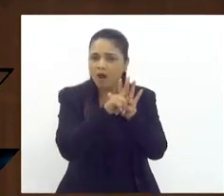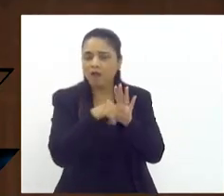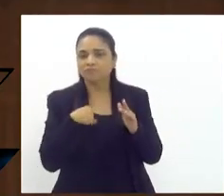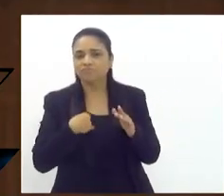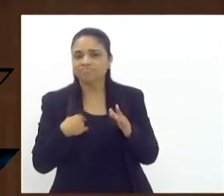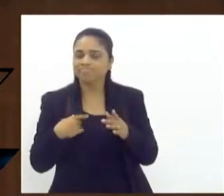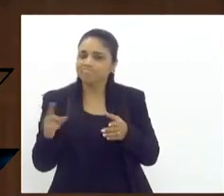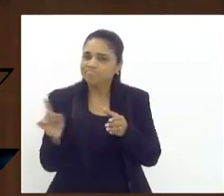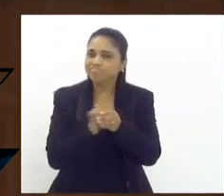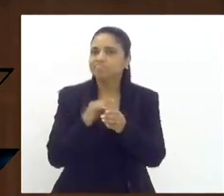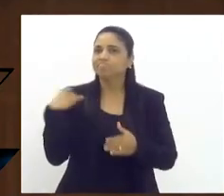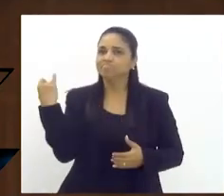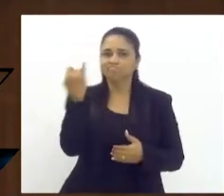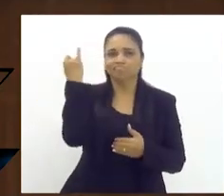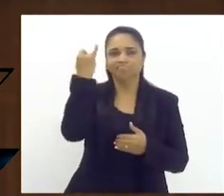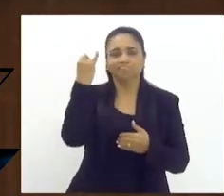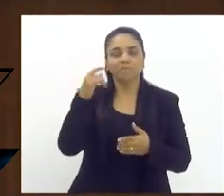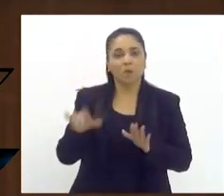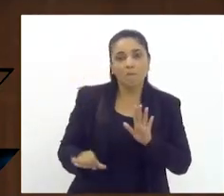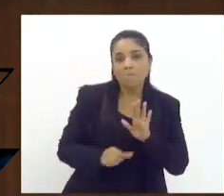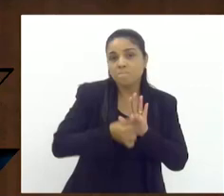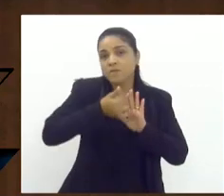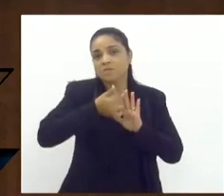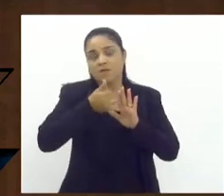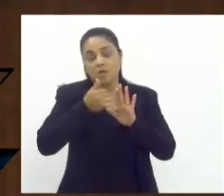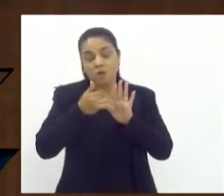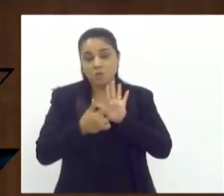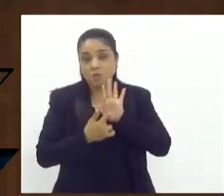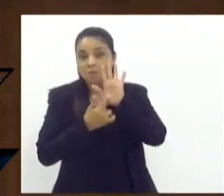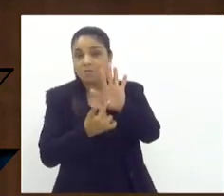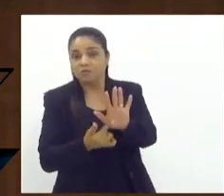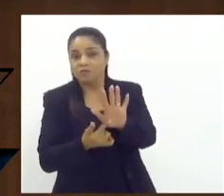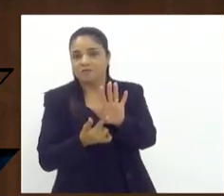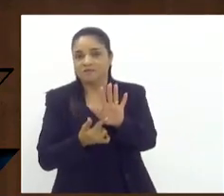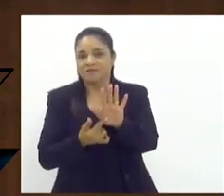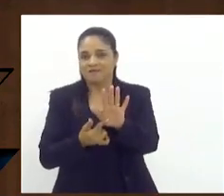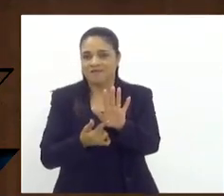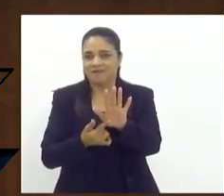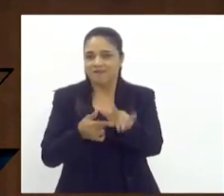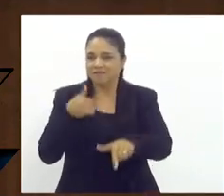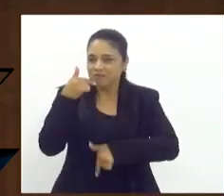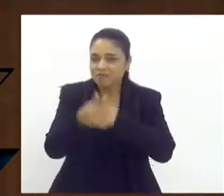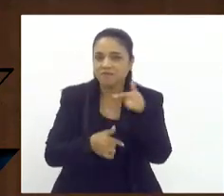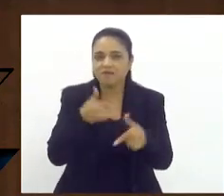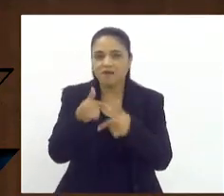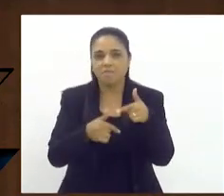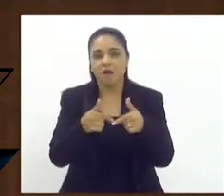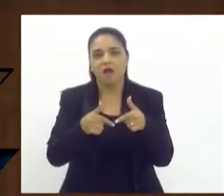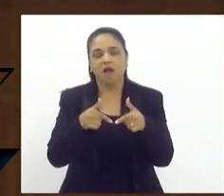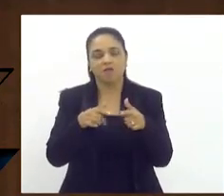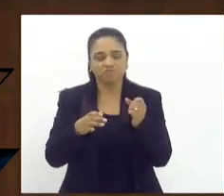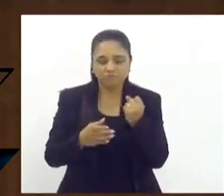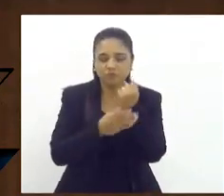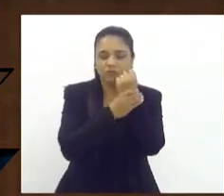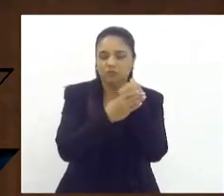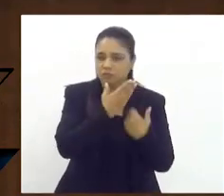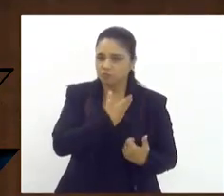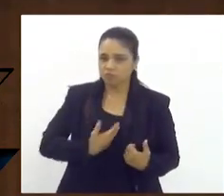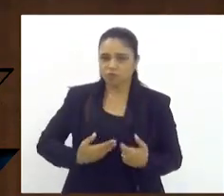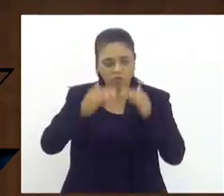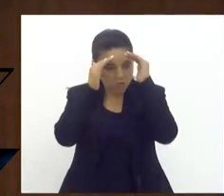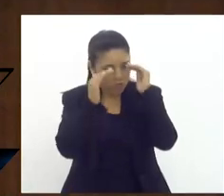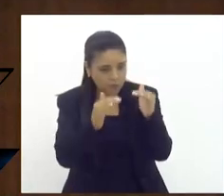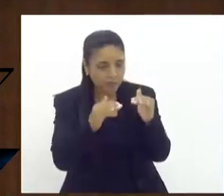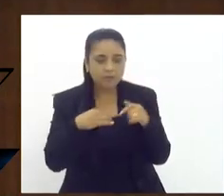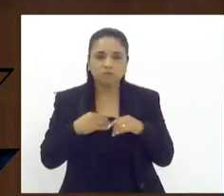muito importante que é o primeiro passo pra gente demonstrar pra gente de Segurança Pública que aqui com a gente eles vão ter sempre o respeito e que nós estamos